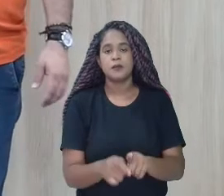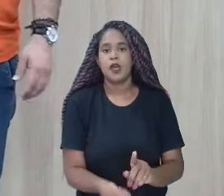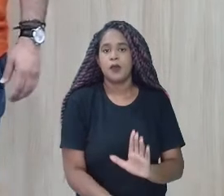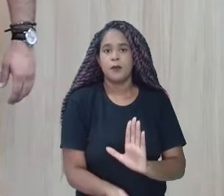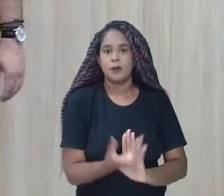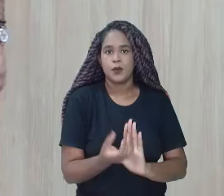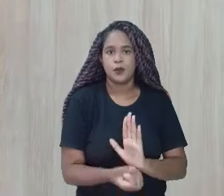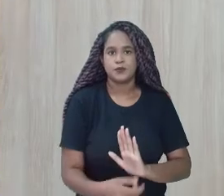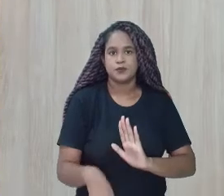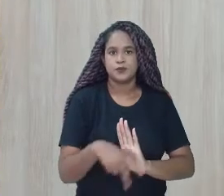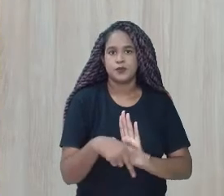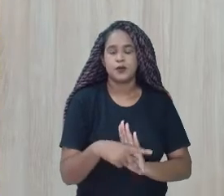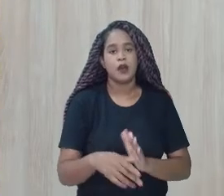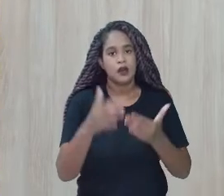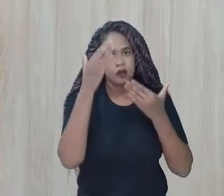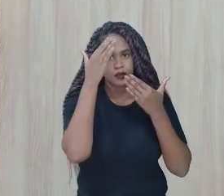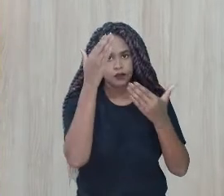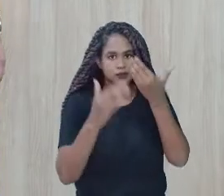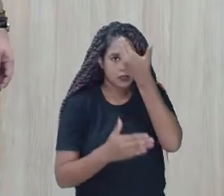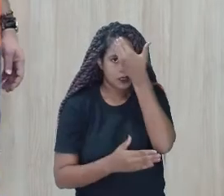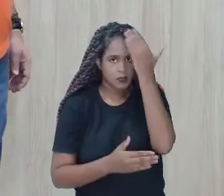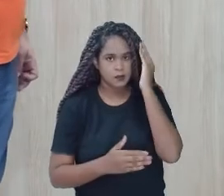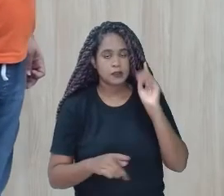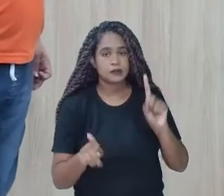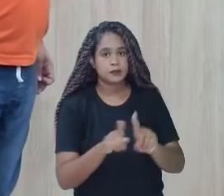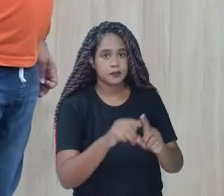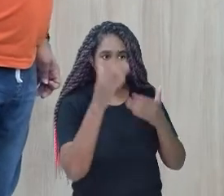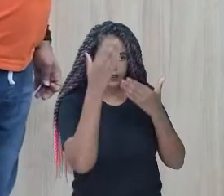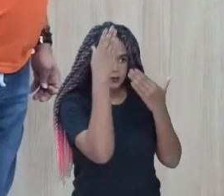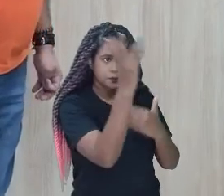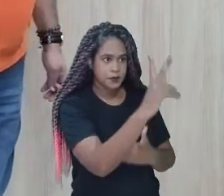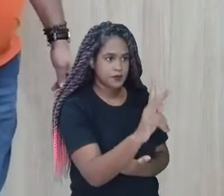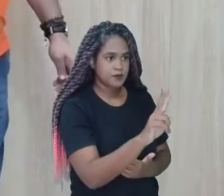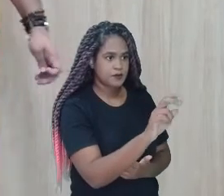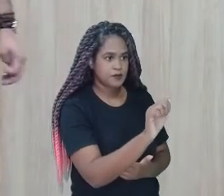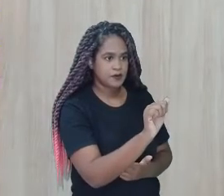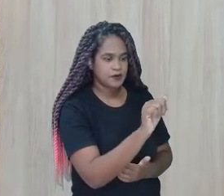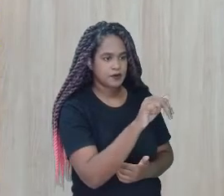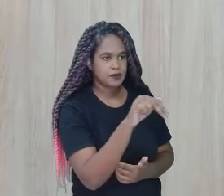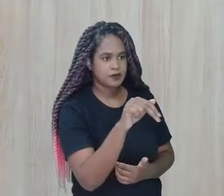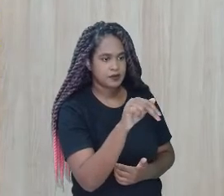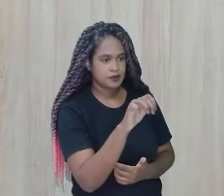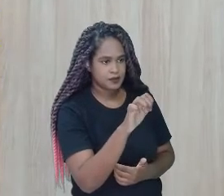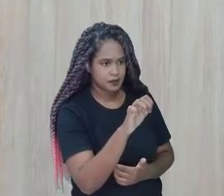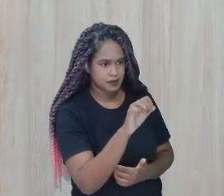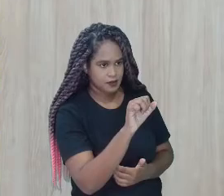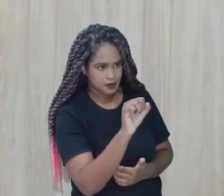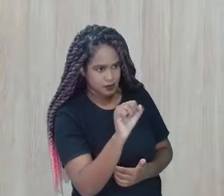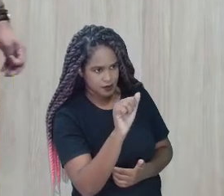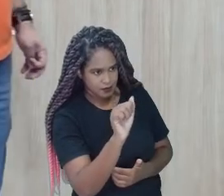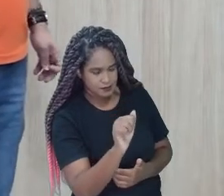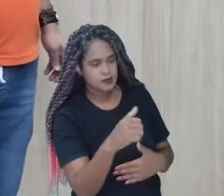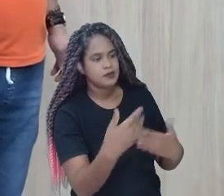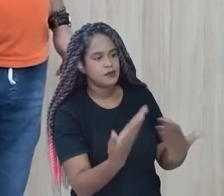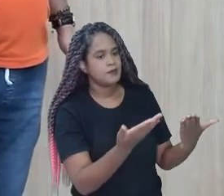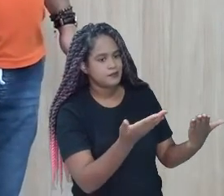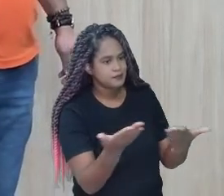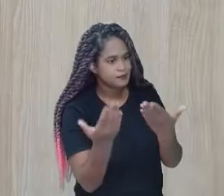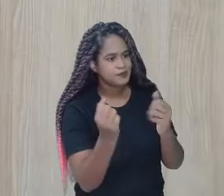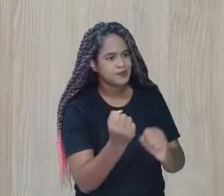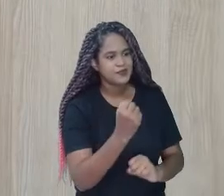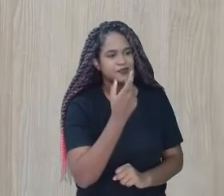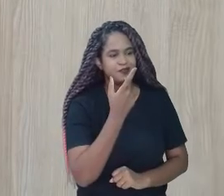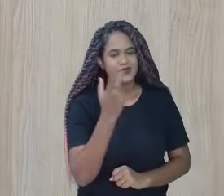No mais, agradecer a Amanda, agradecer a professora Vanessa. Professora, tua mensagem final aí para os